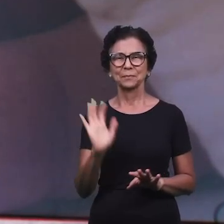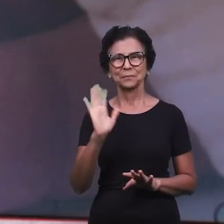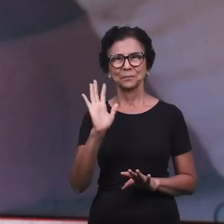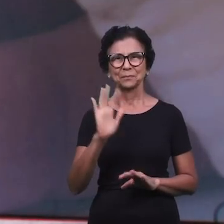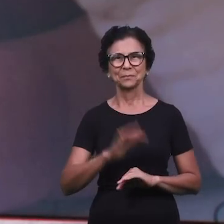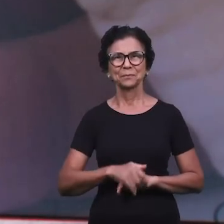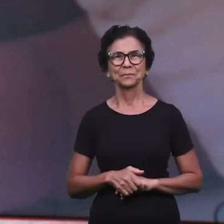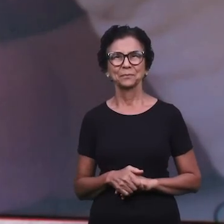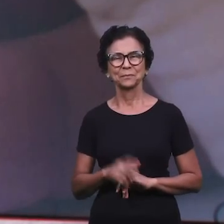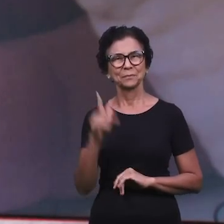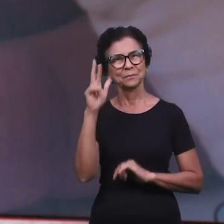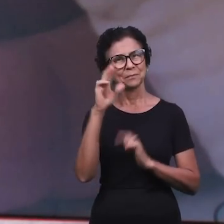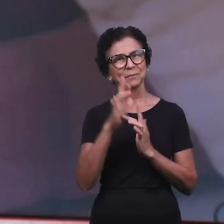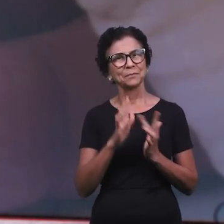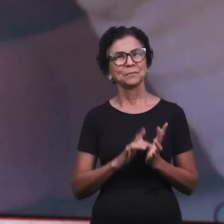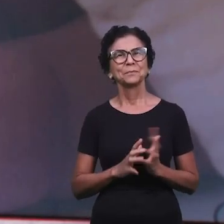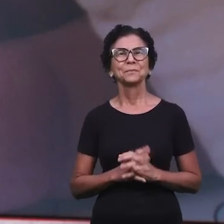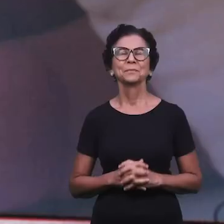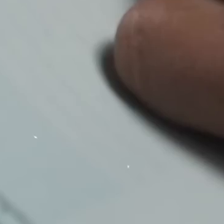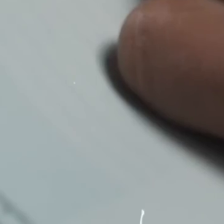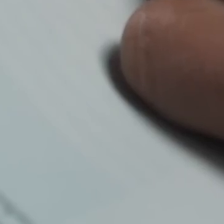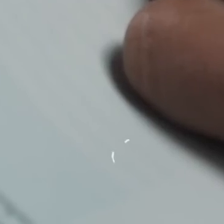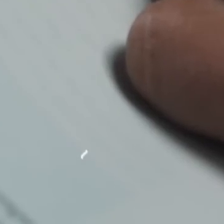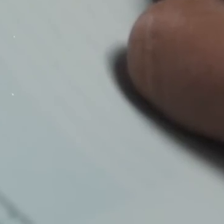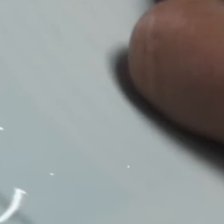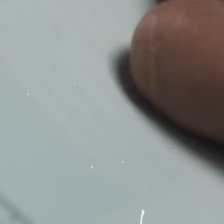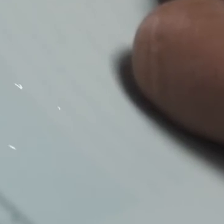Até o nosso próximo programa. A paz do Senhor.